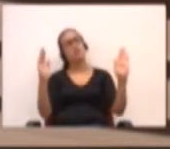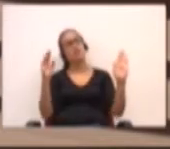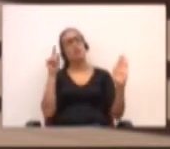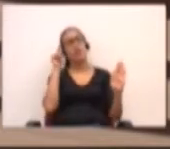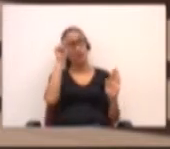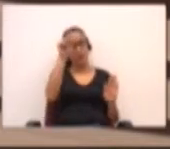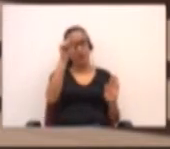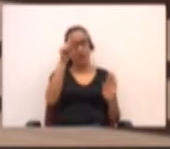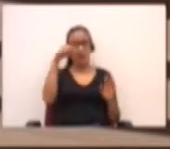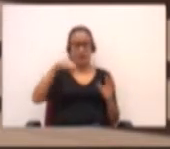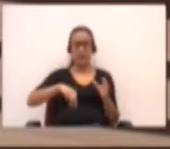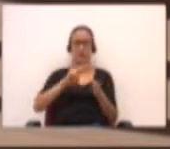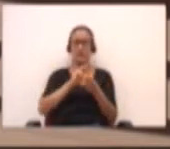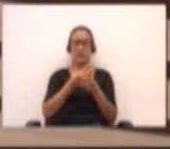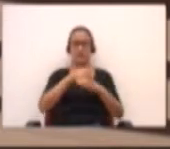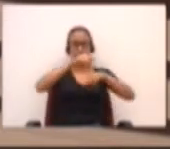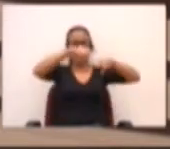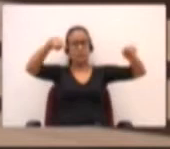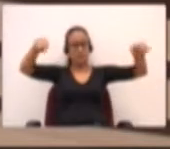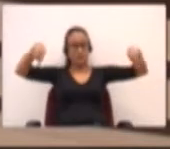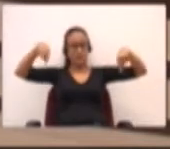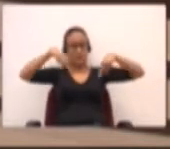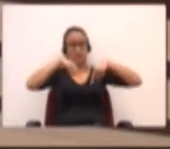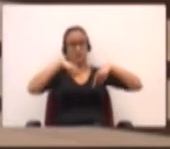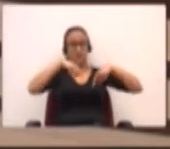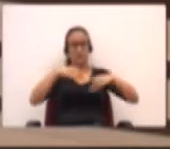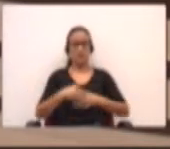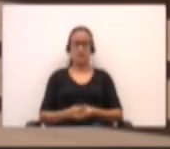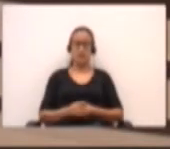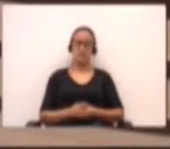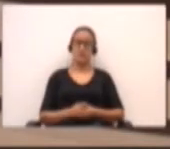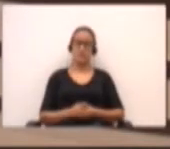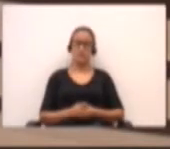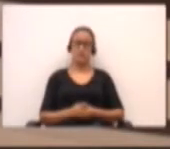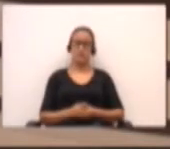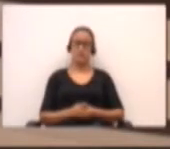no hall de entrada Milton